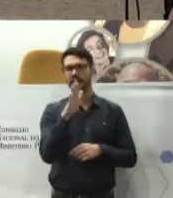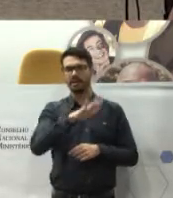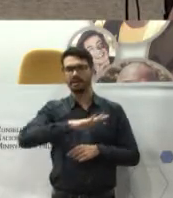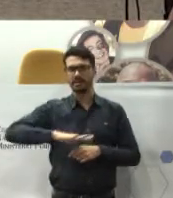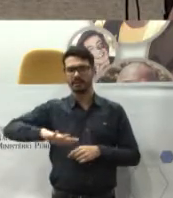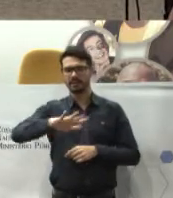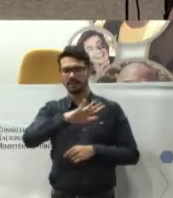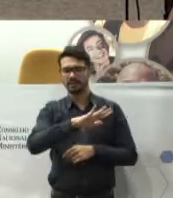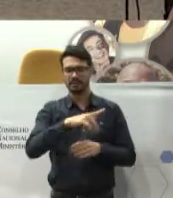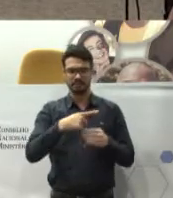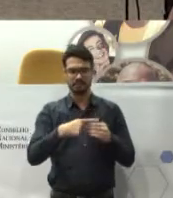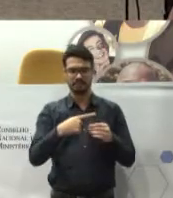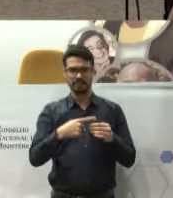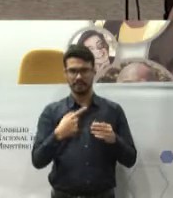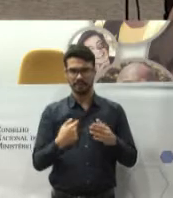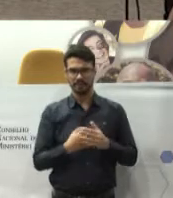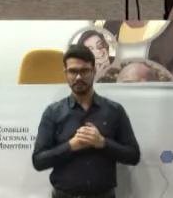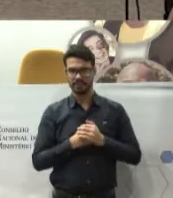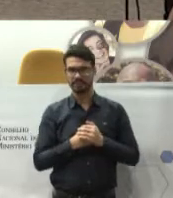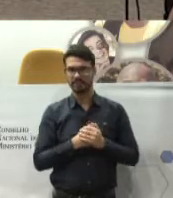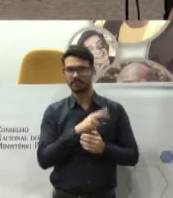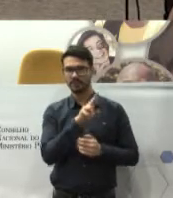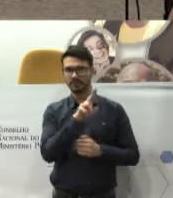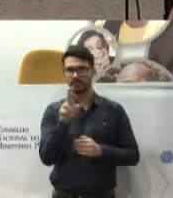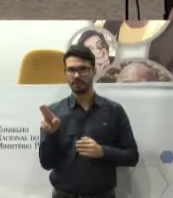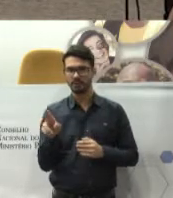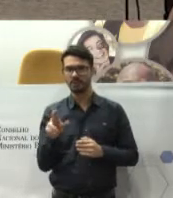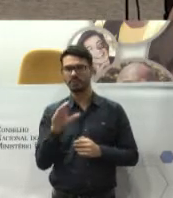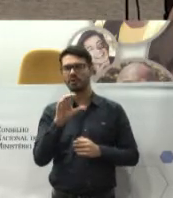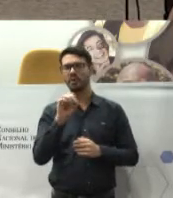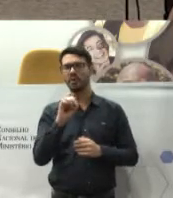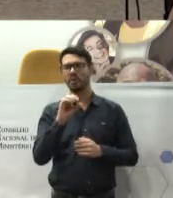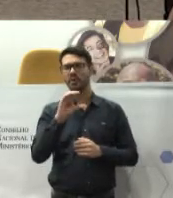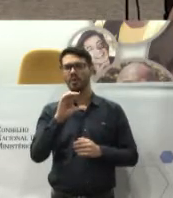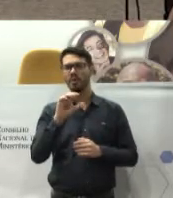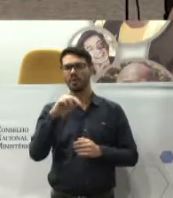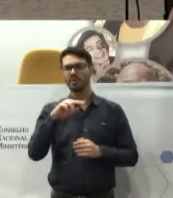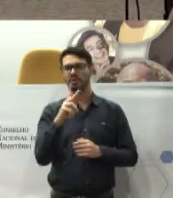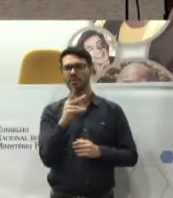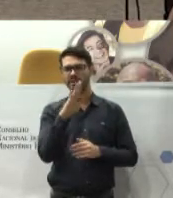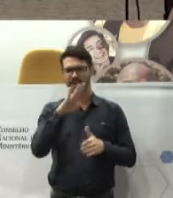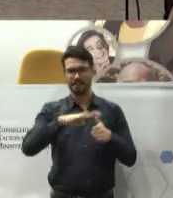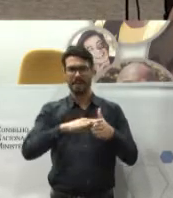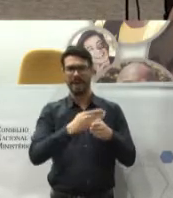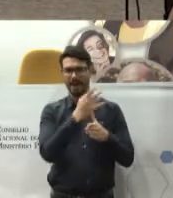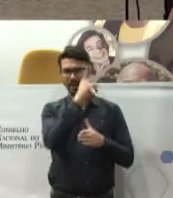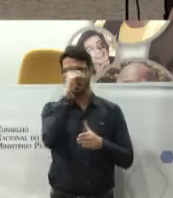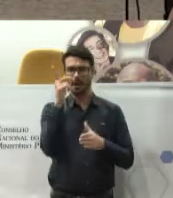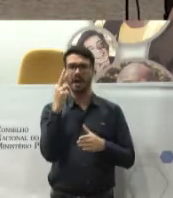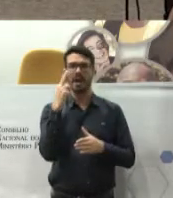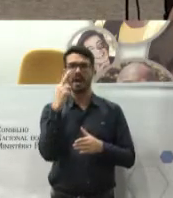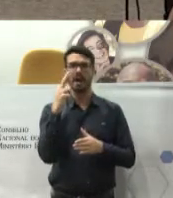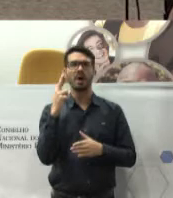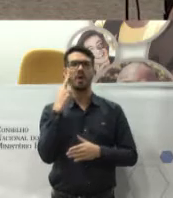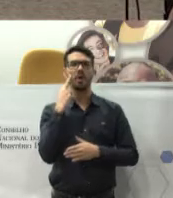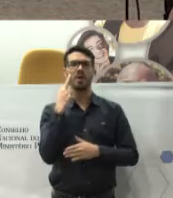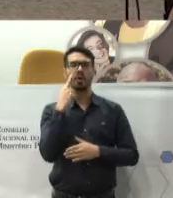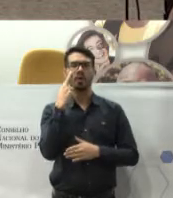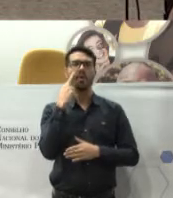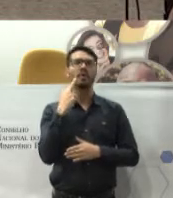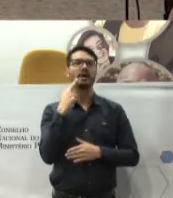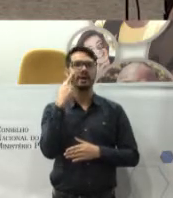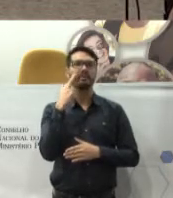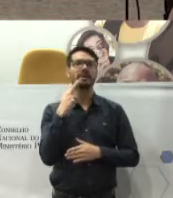da cidade, chamado Ochenta, que é um bairro, onde vão as prostitutas